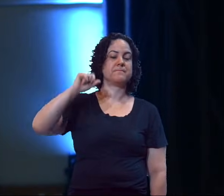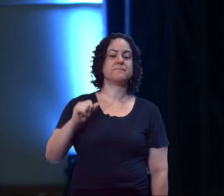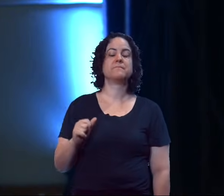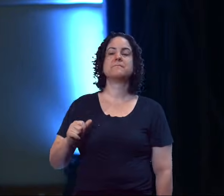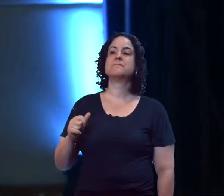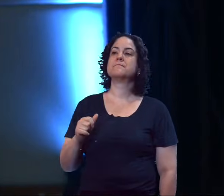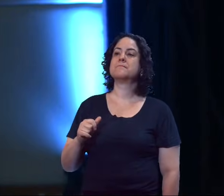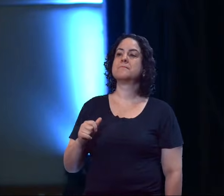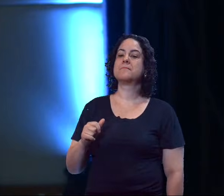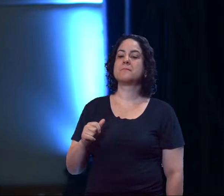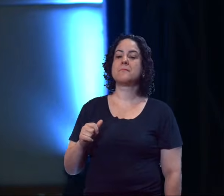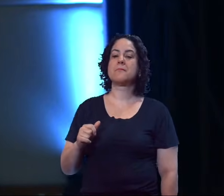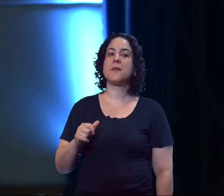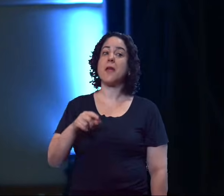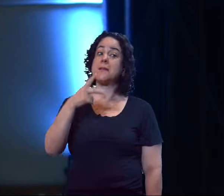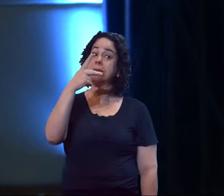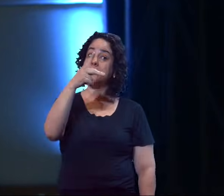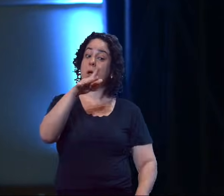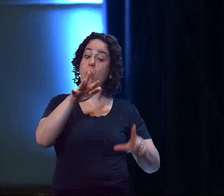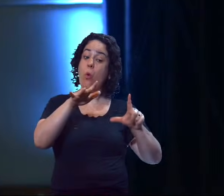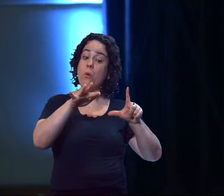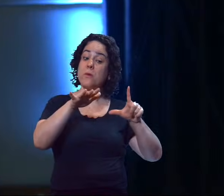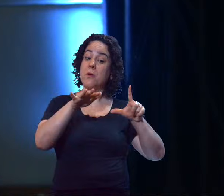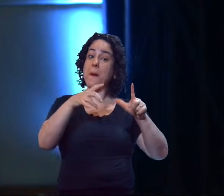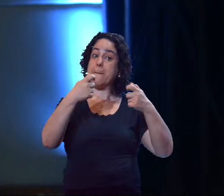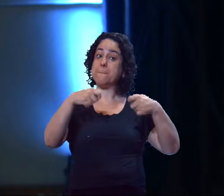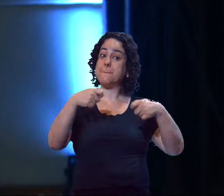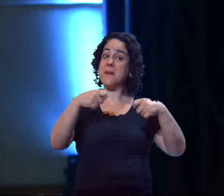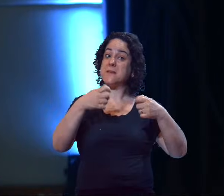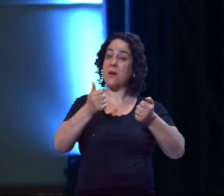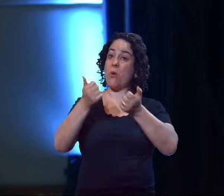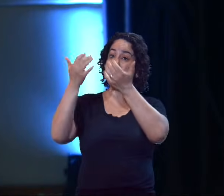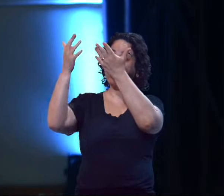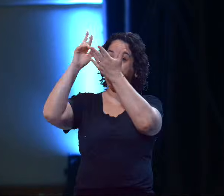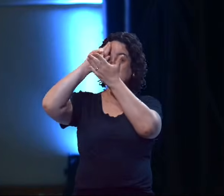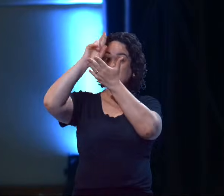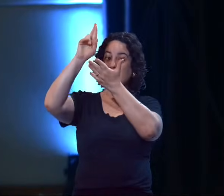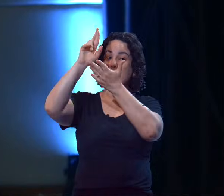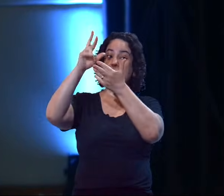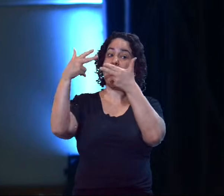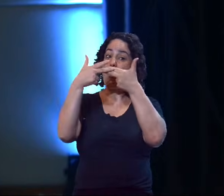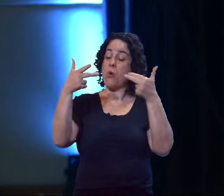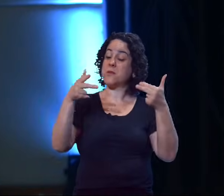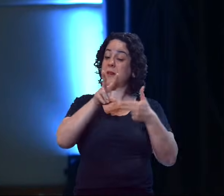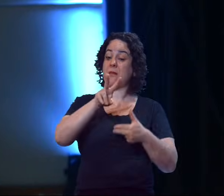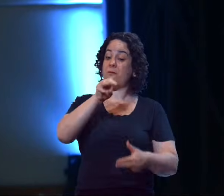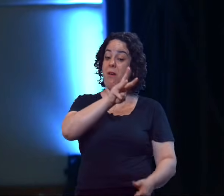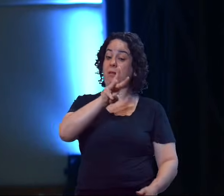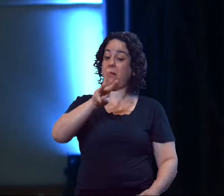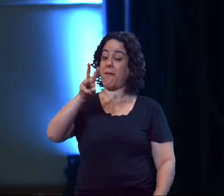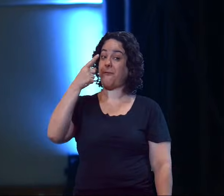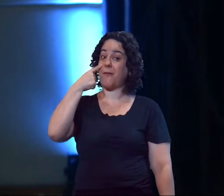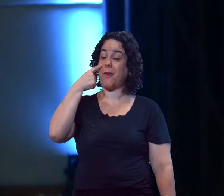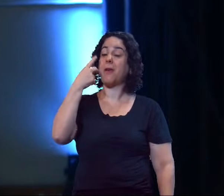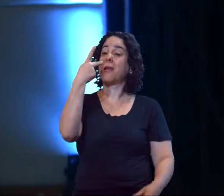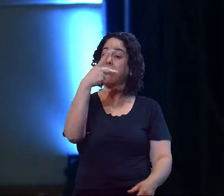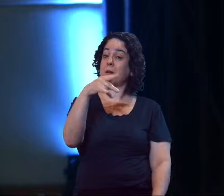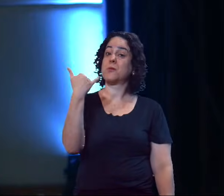Teu computador talvez vai ser consagrado para Deus. Tem coisa lá que não entra em nome de Jesus. Teu